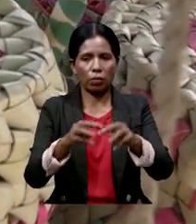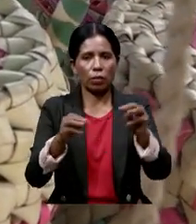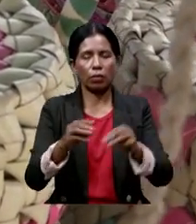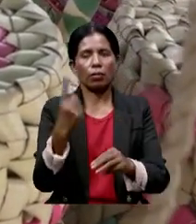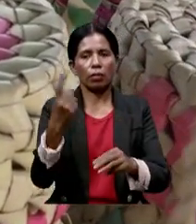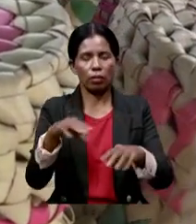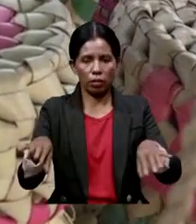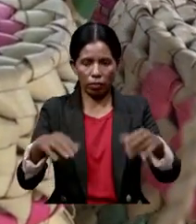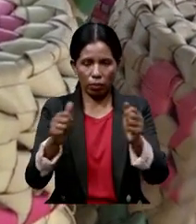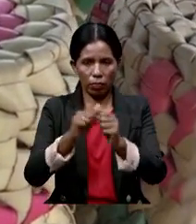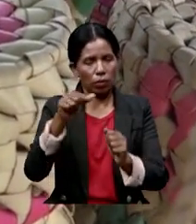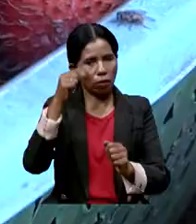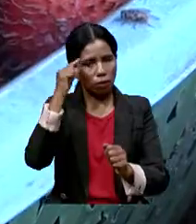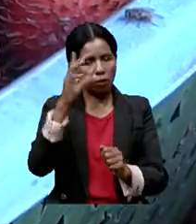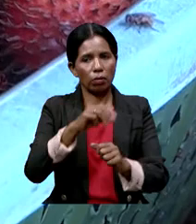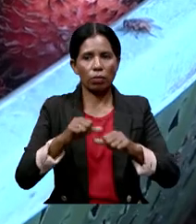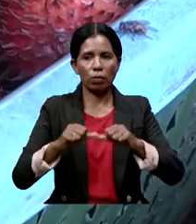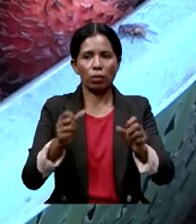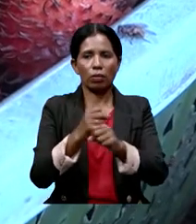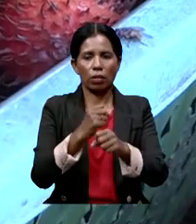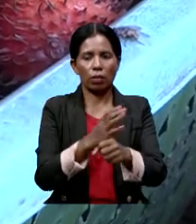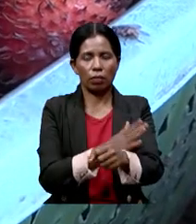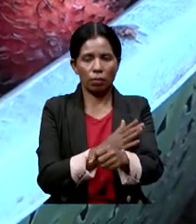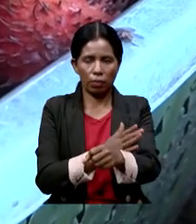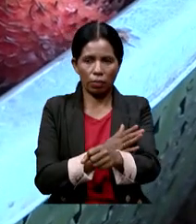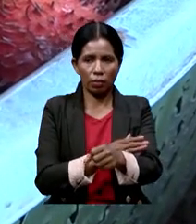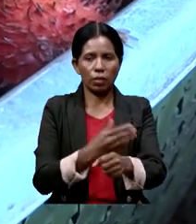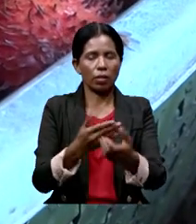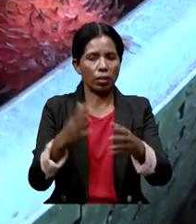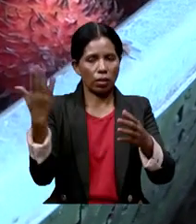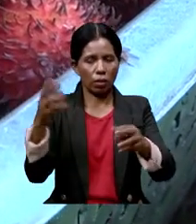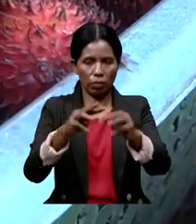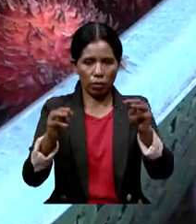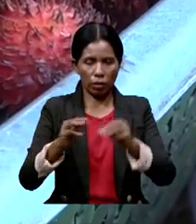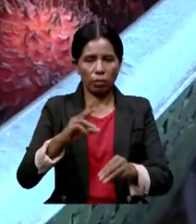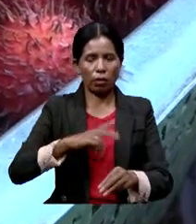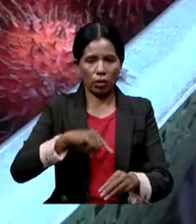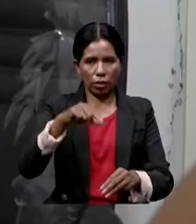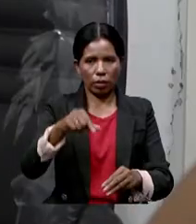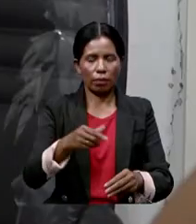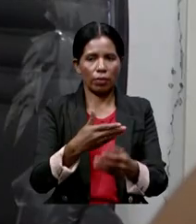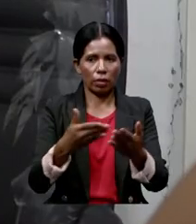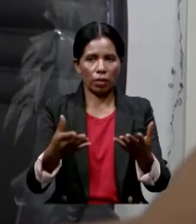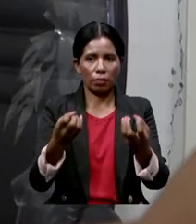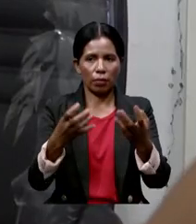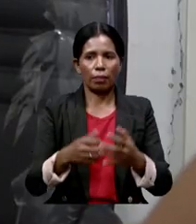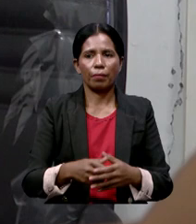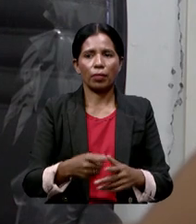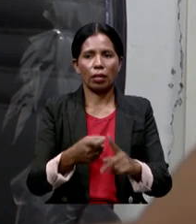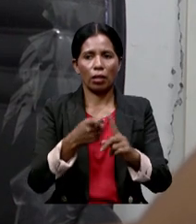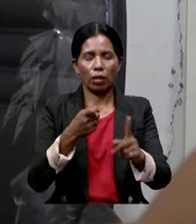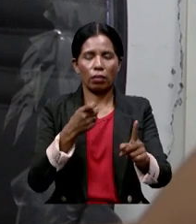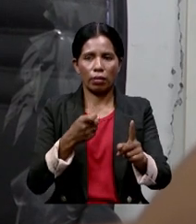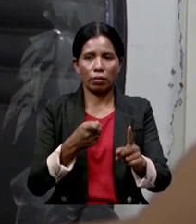inafatin coopera o governo central ou de continua a promoção do produto local e a município Liquiçá. Produto para a Liga Liquiçá, né? Porque o produto não é mais